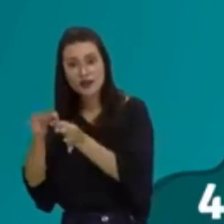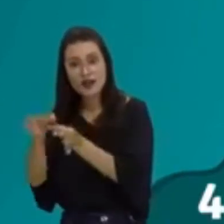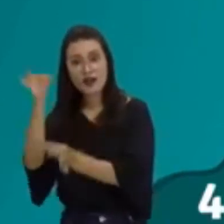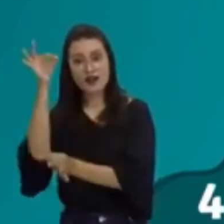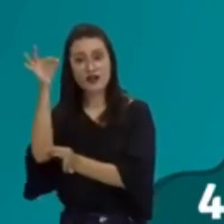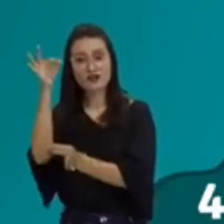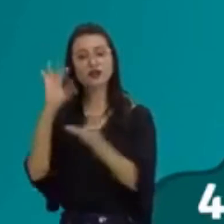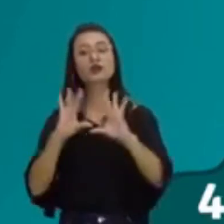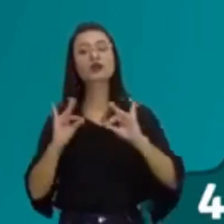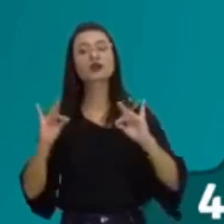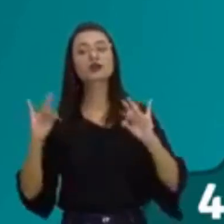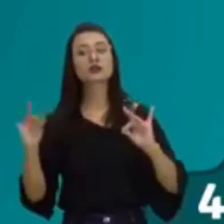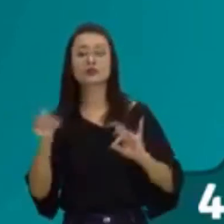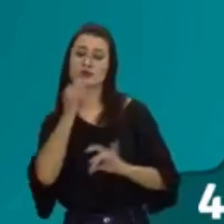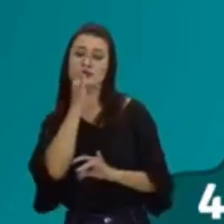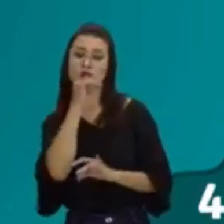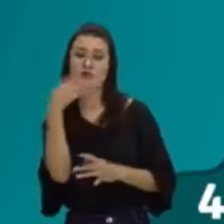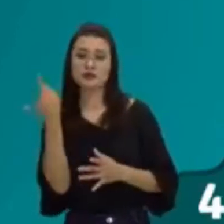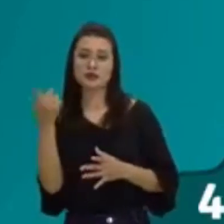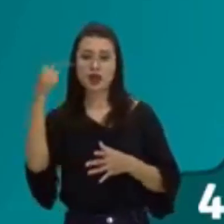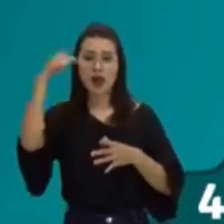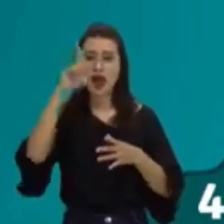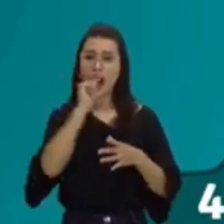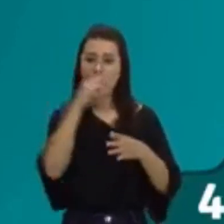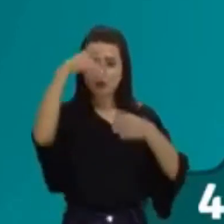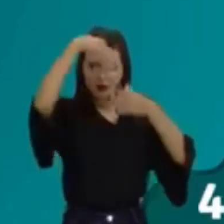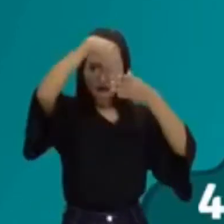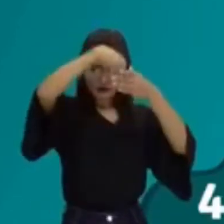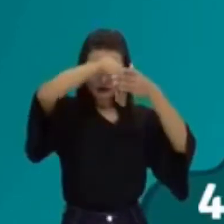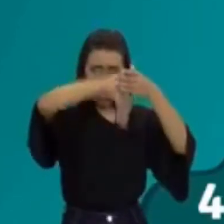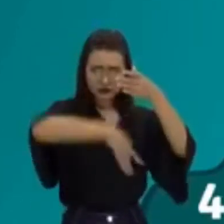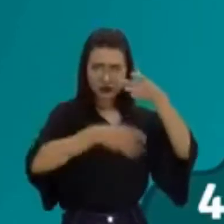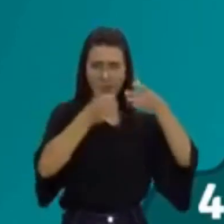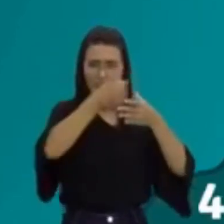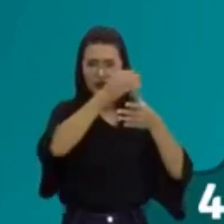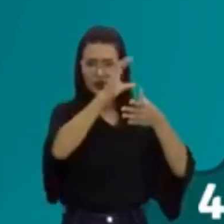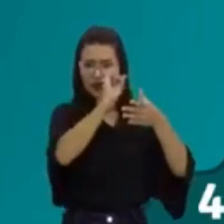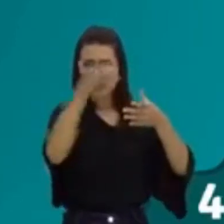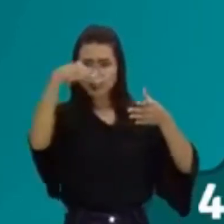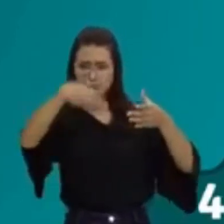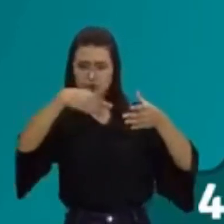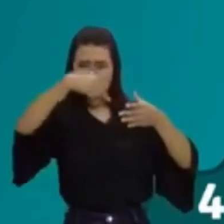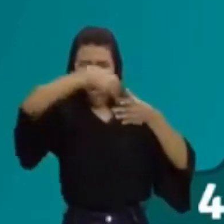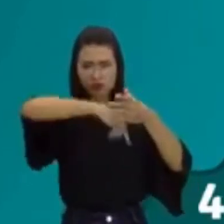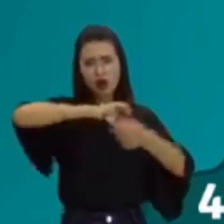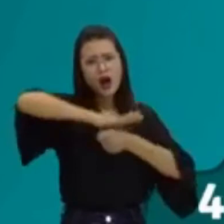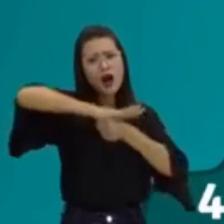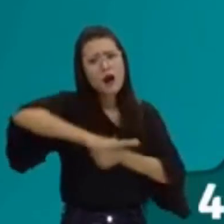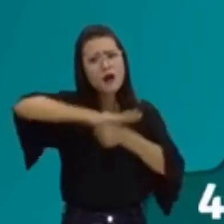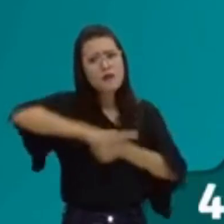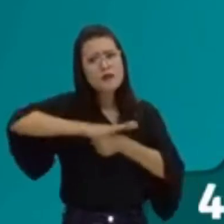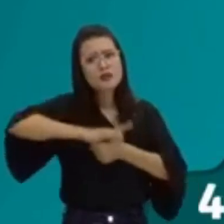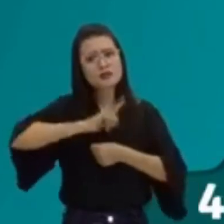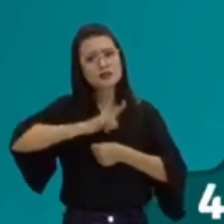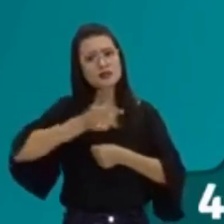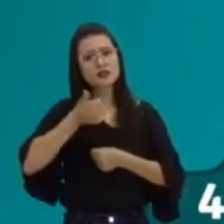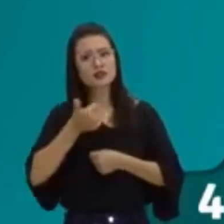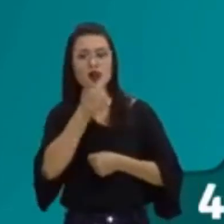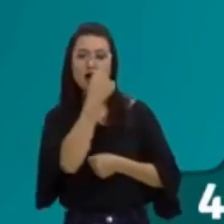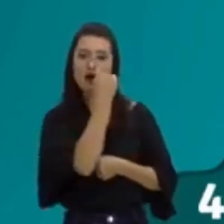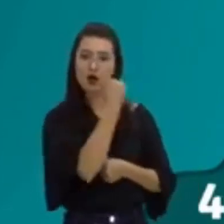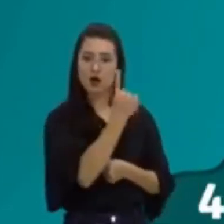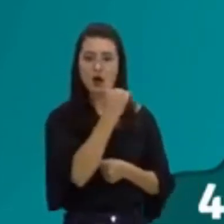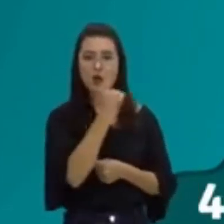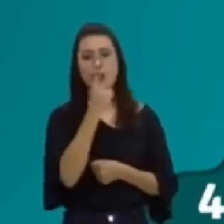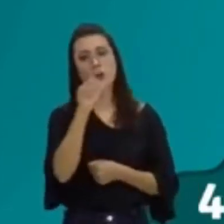isso. Se você mergulhar 10 metros na água, a pressão que você será submetido será de 1 atm.